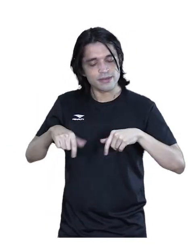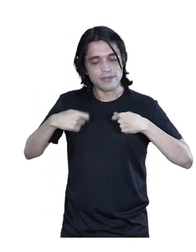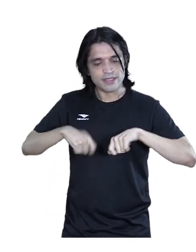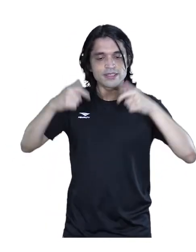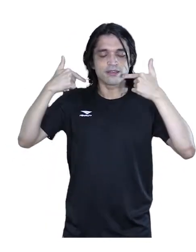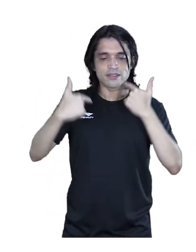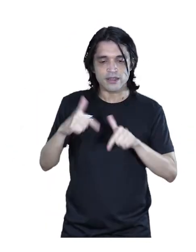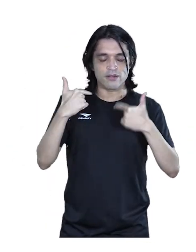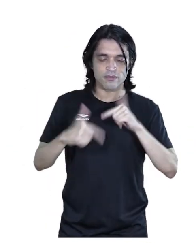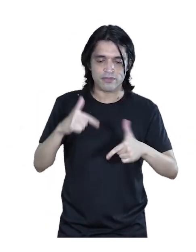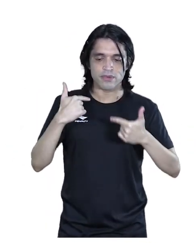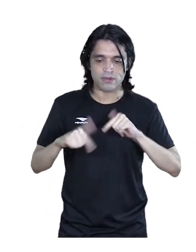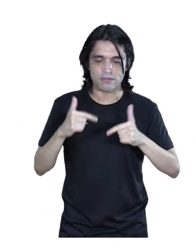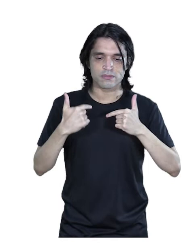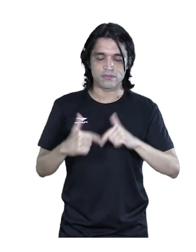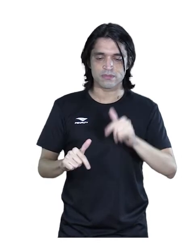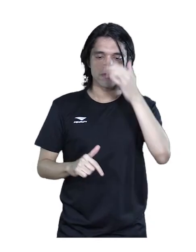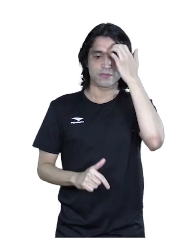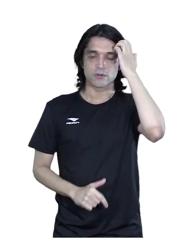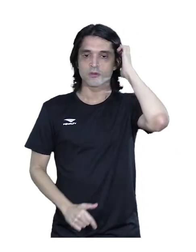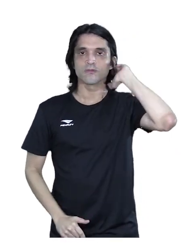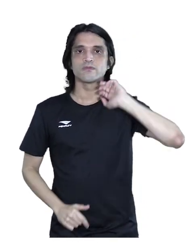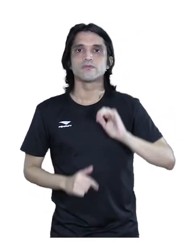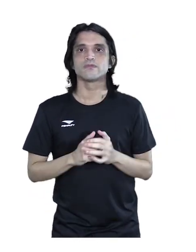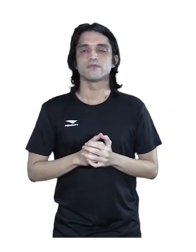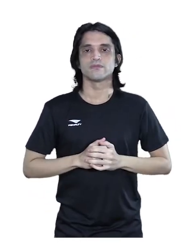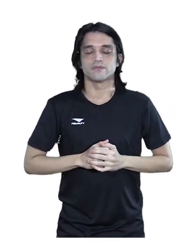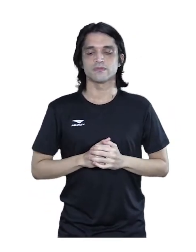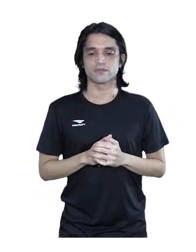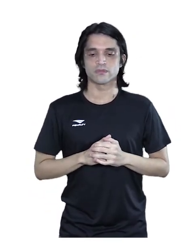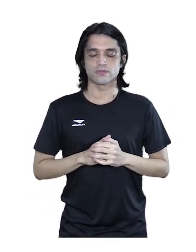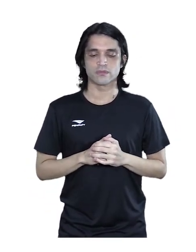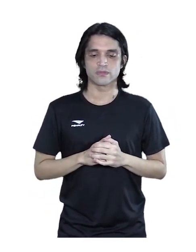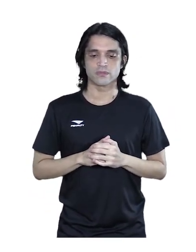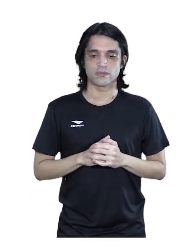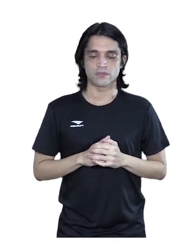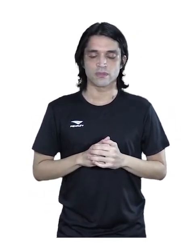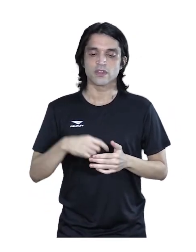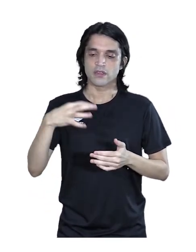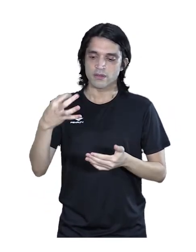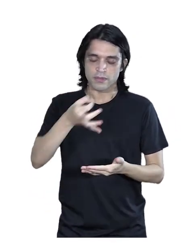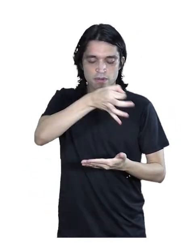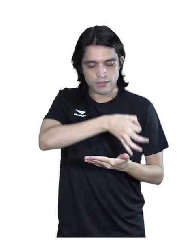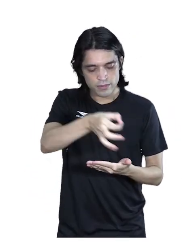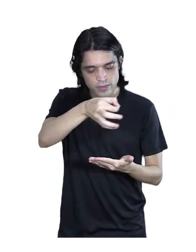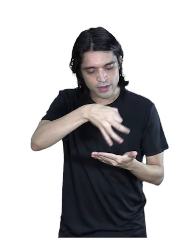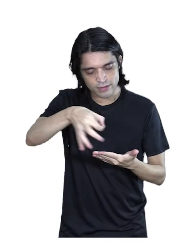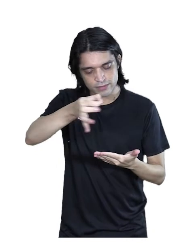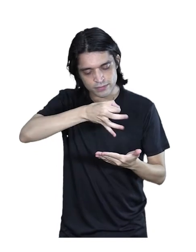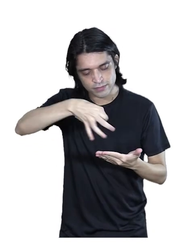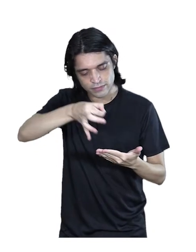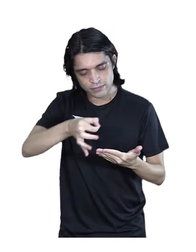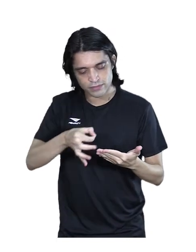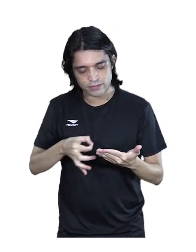ofício tal nem há notícia de outro qualquer. Assim procedo, minha pena segue esta norma, por